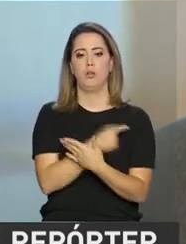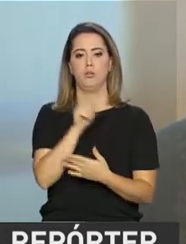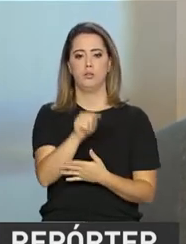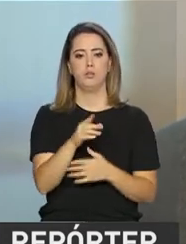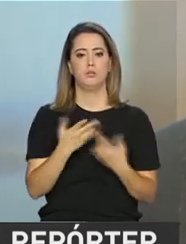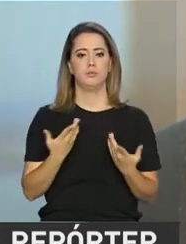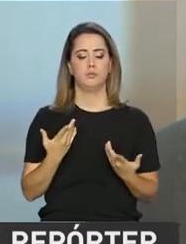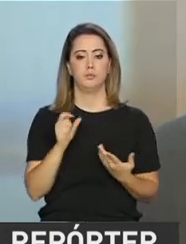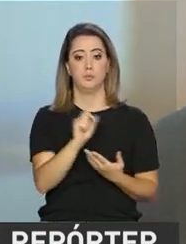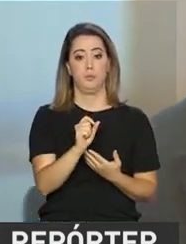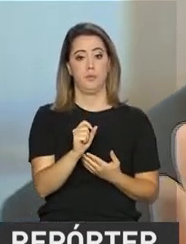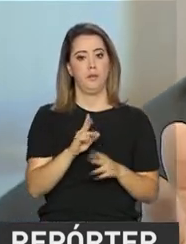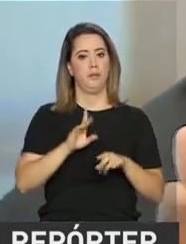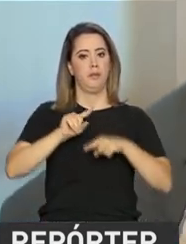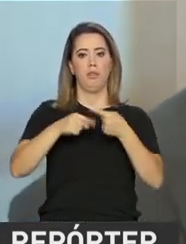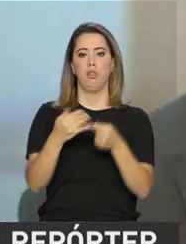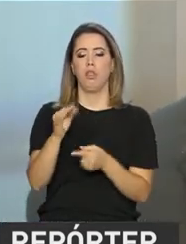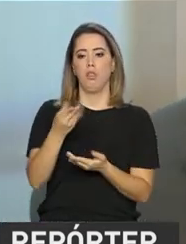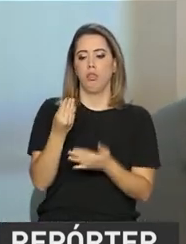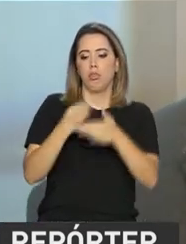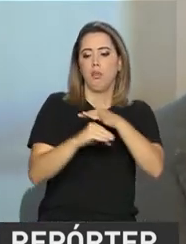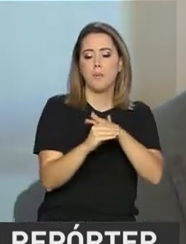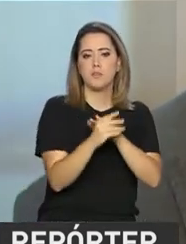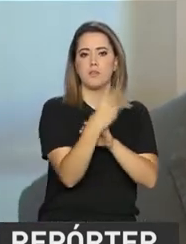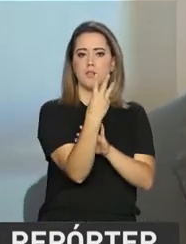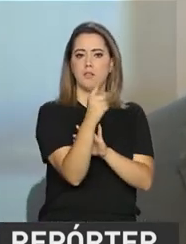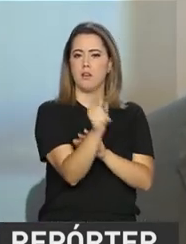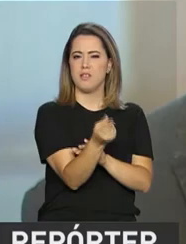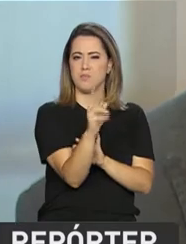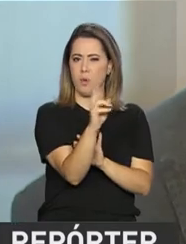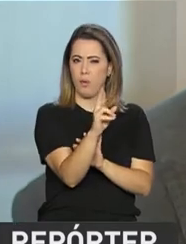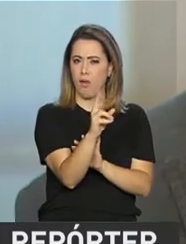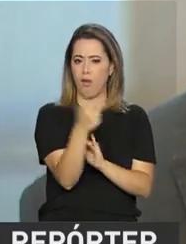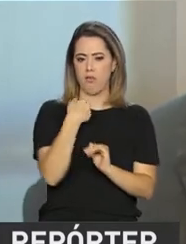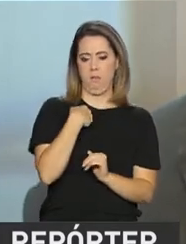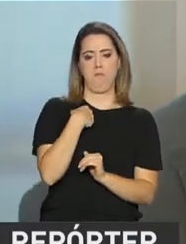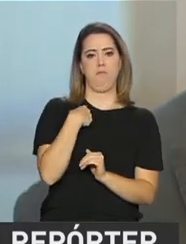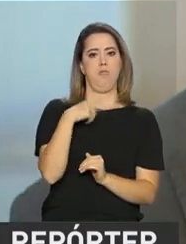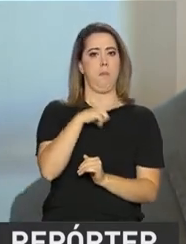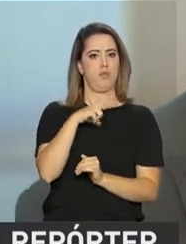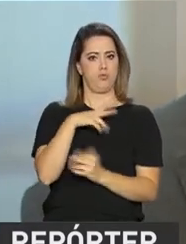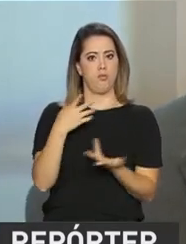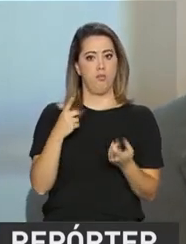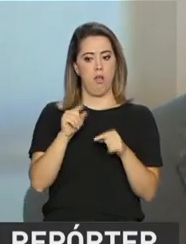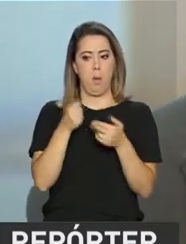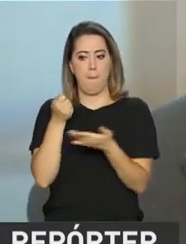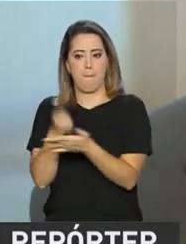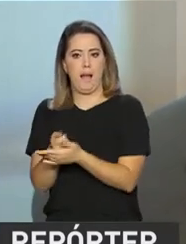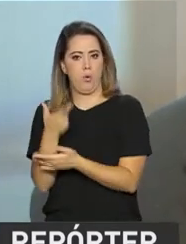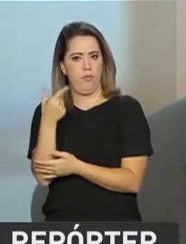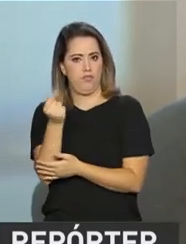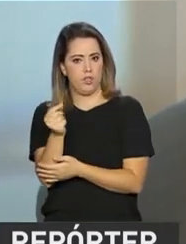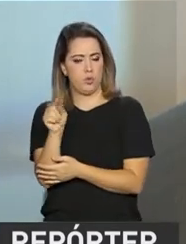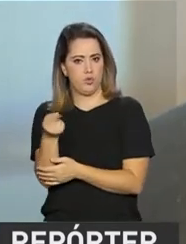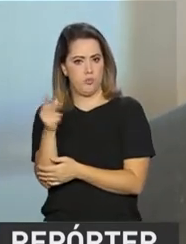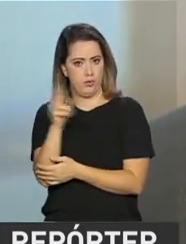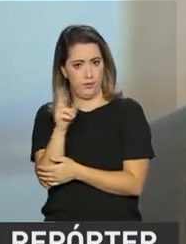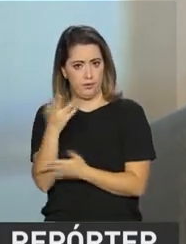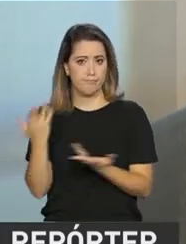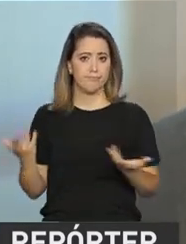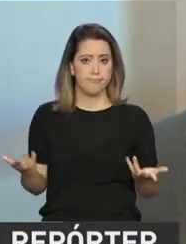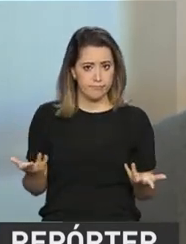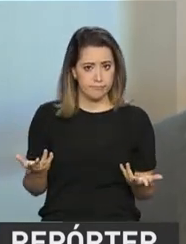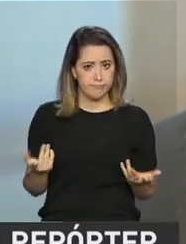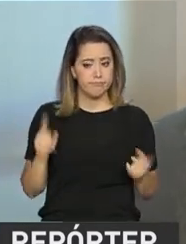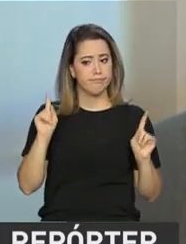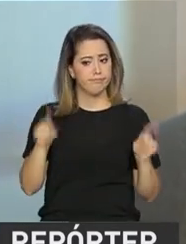superior aqui lá deposita 3 mil reais 4 mil reais na minha conta que eu te pago 20 mil 30 mil isso